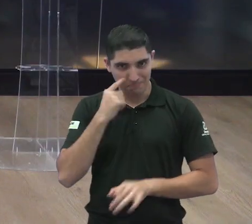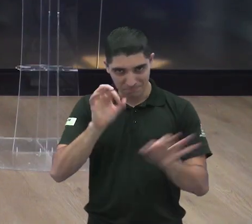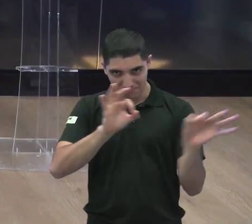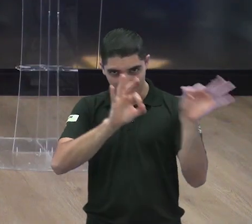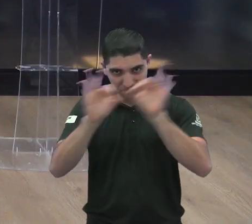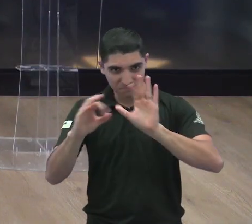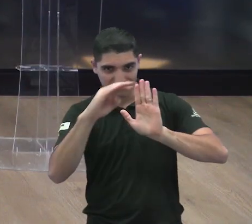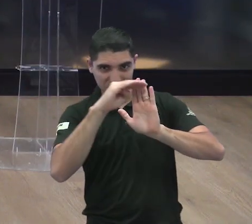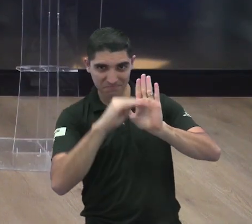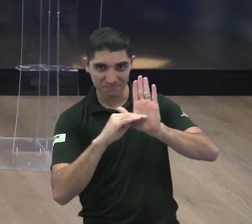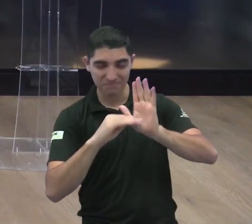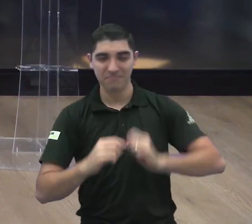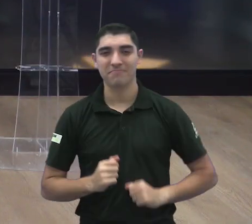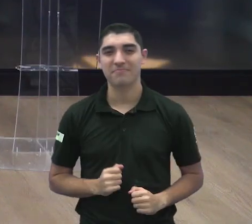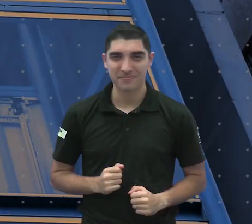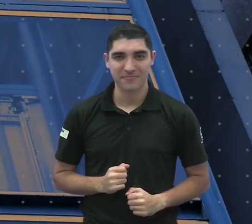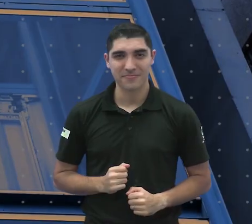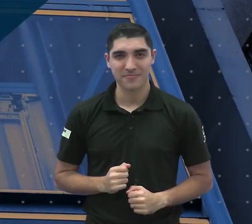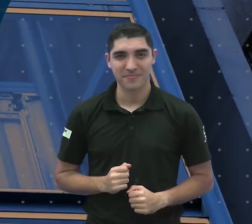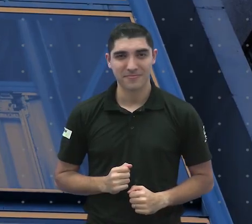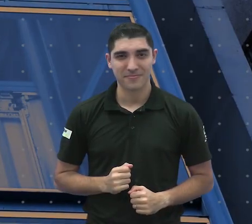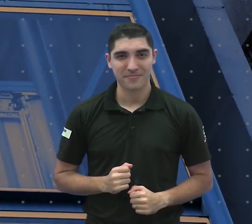Confira na nossa agenda de serviço.